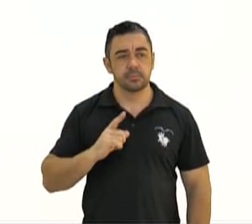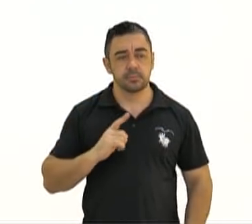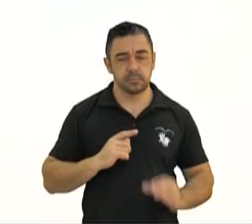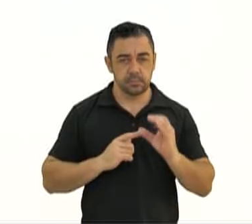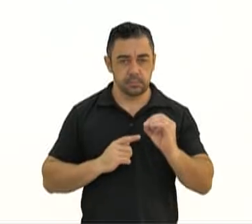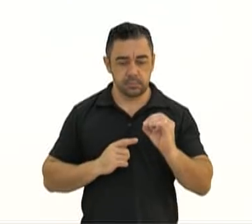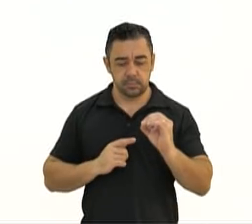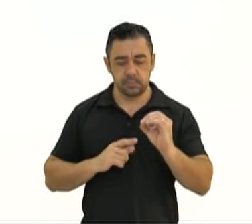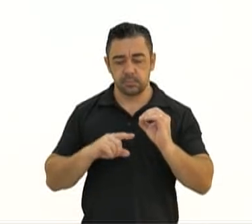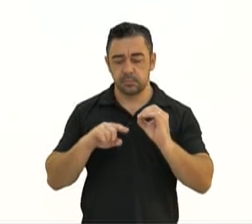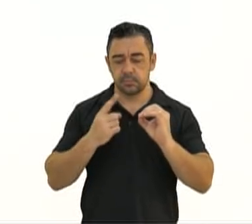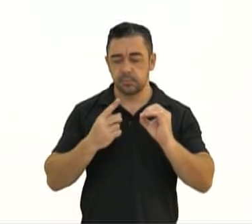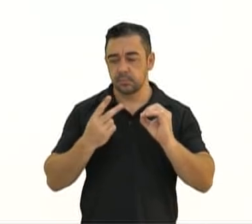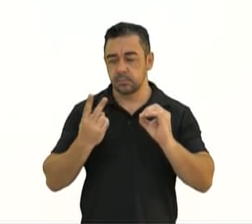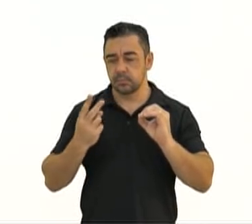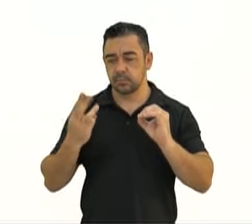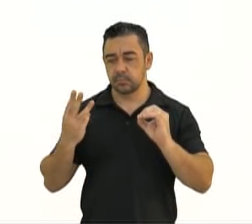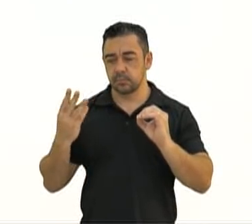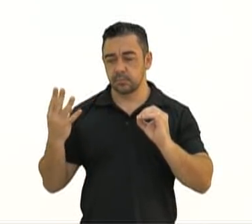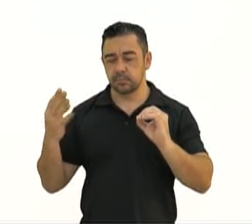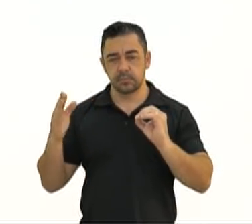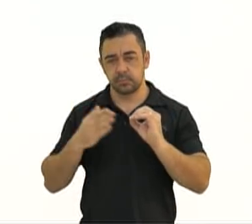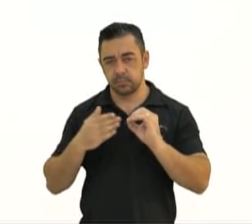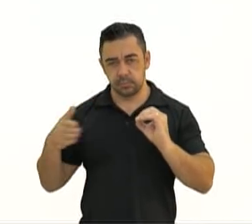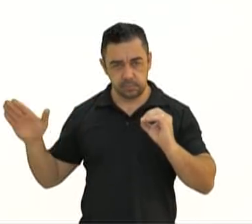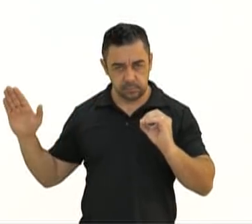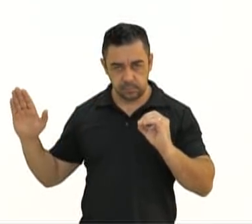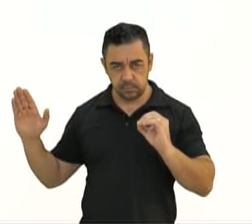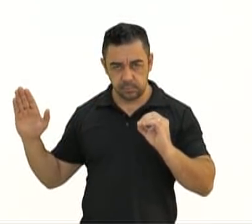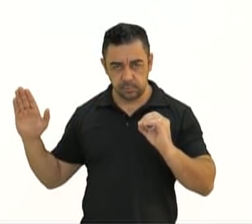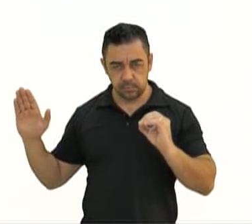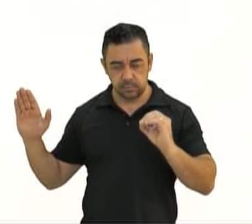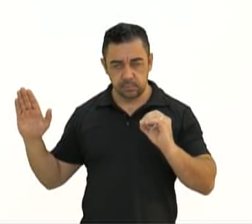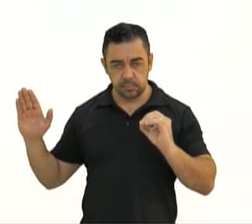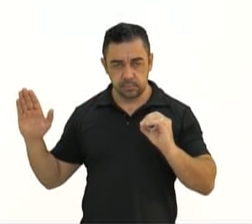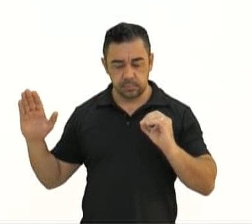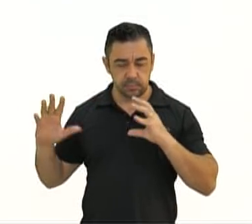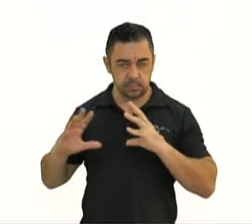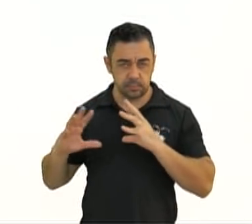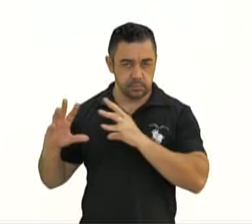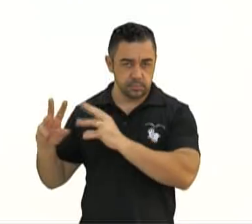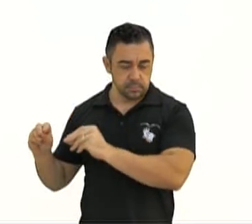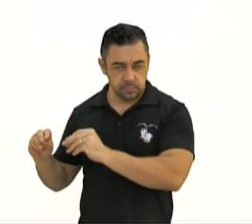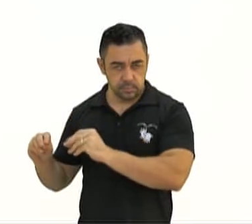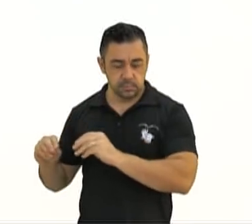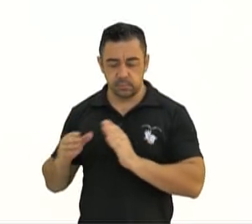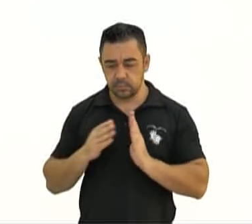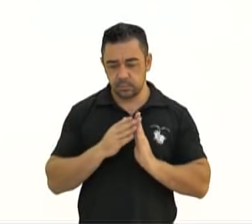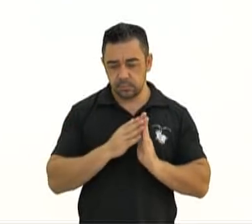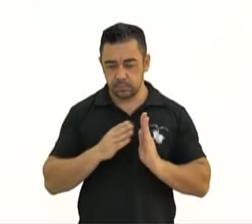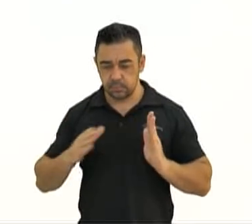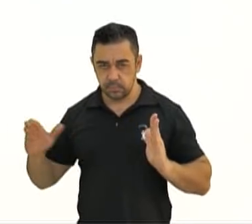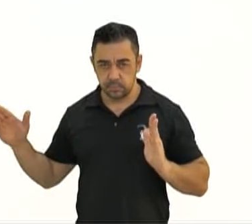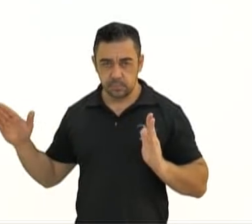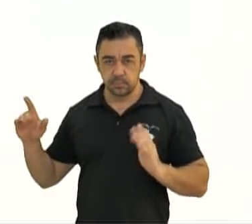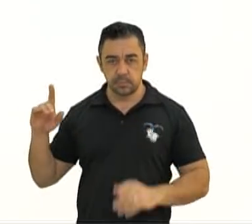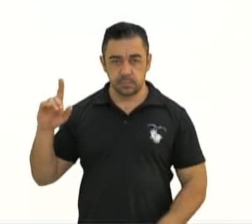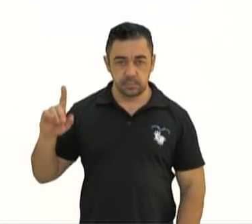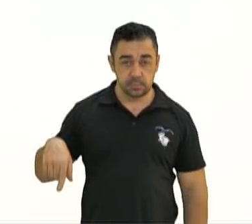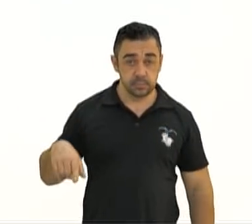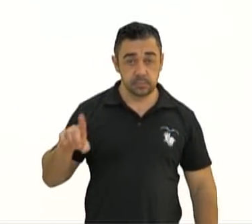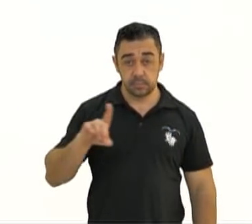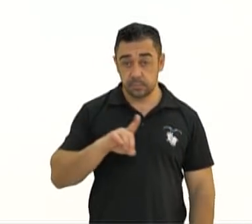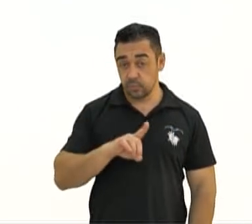números positivos e inteiros. 1, 2, 3, ou seja, são os números que estão aqui do